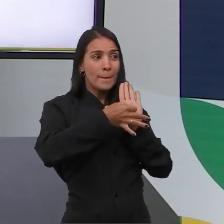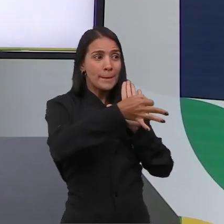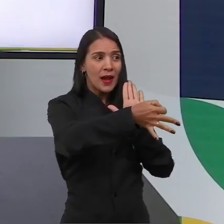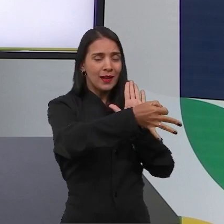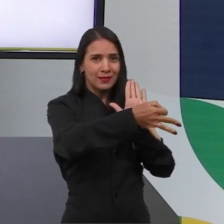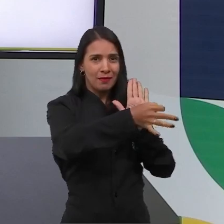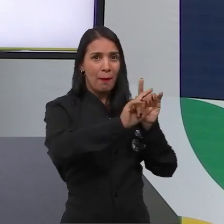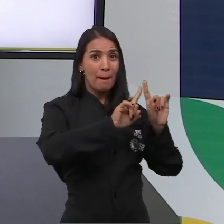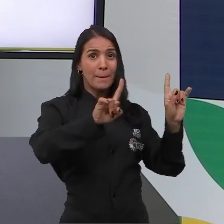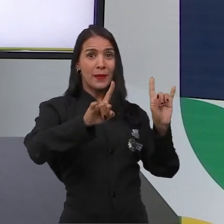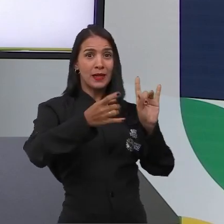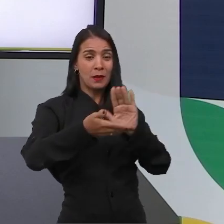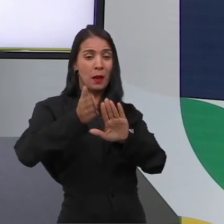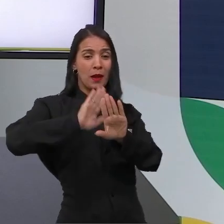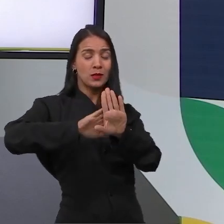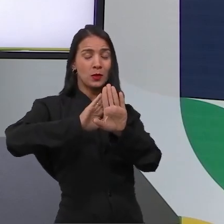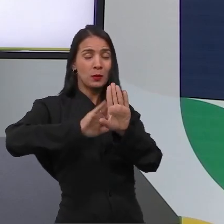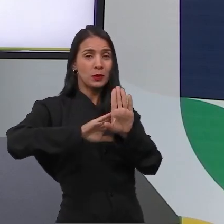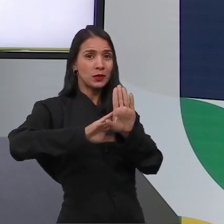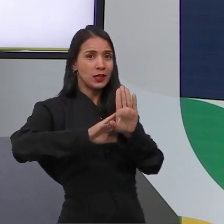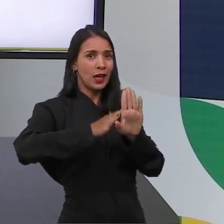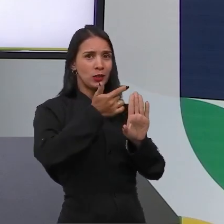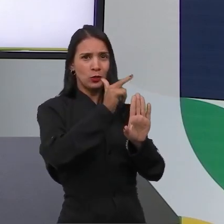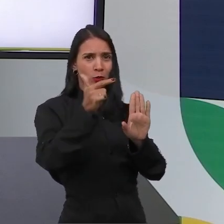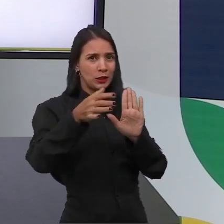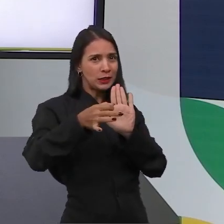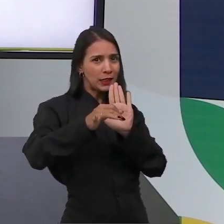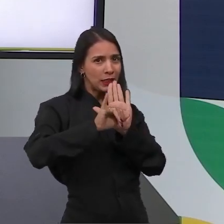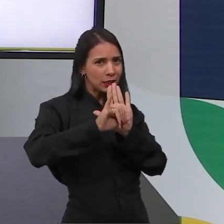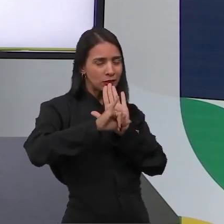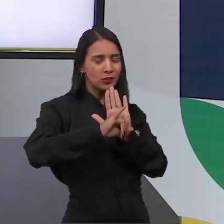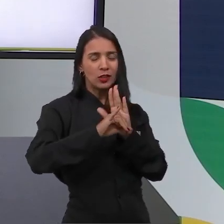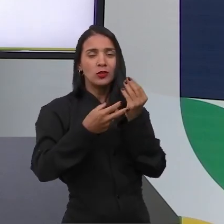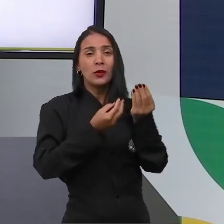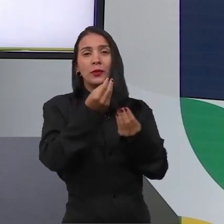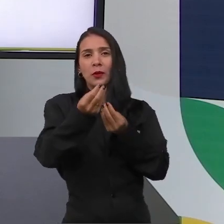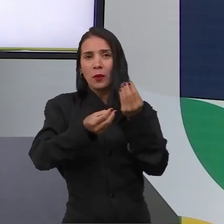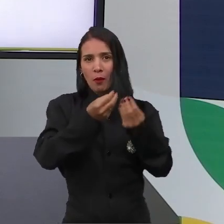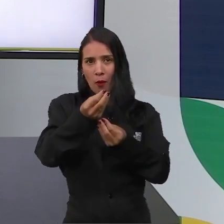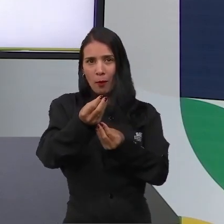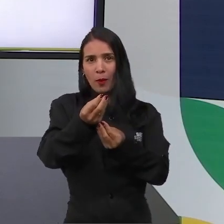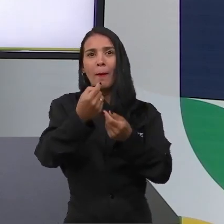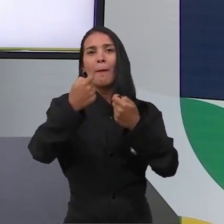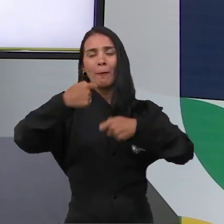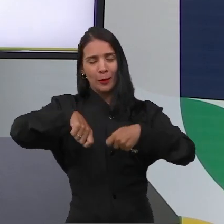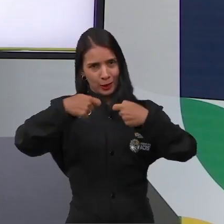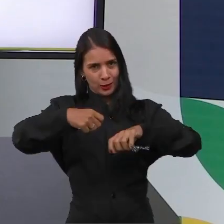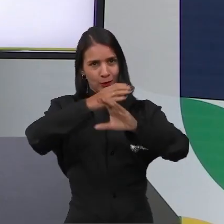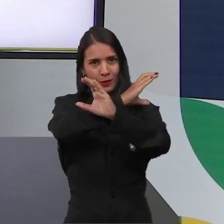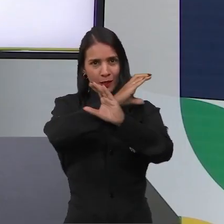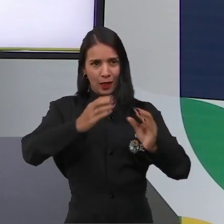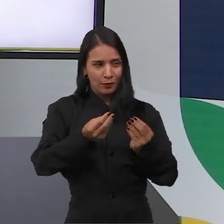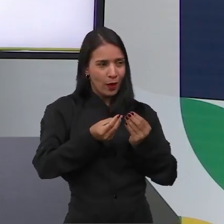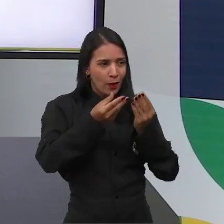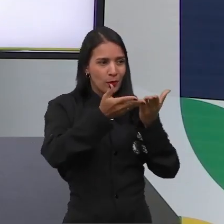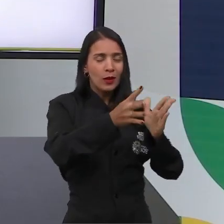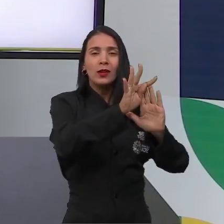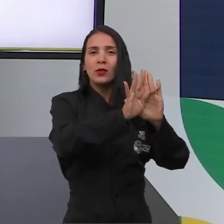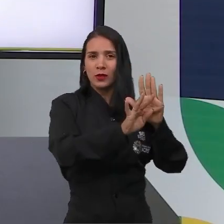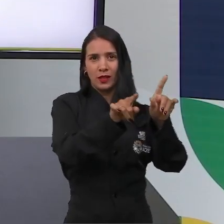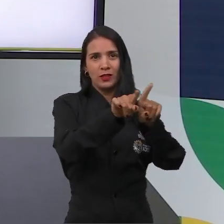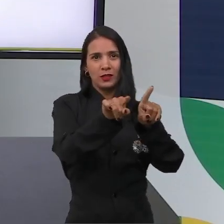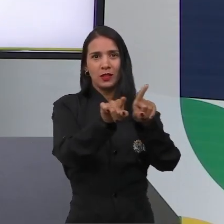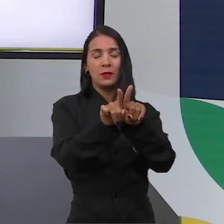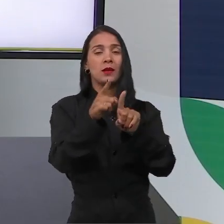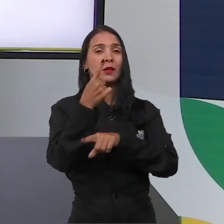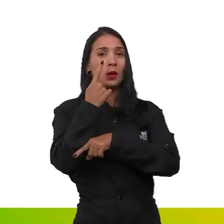professora? Quais estratégias eu utilizo para deixar o meu texto com credibilidade, com confiança? Então, aí eu tenho algumas